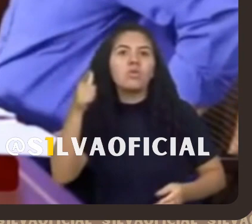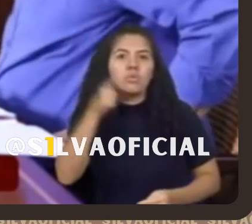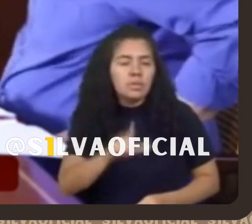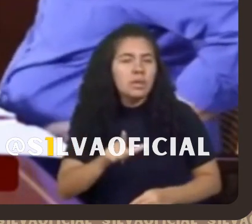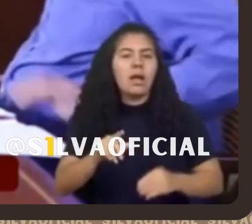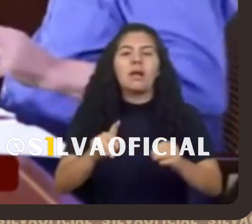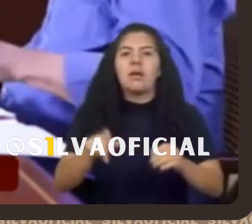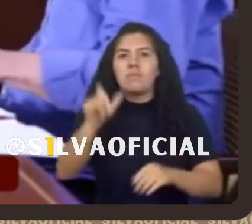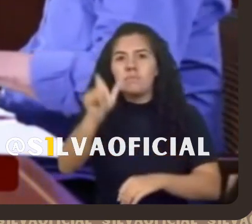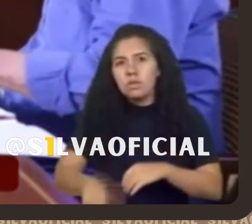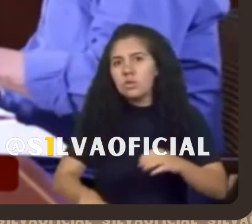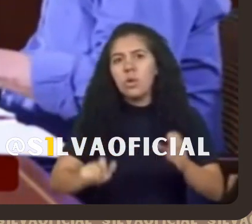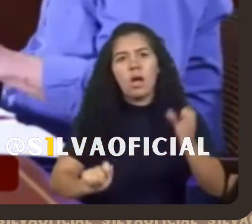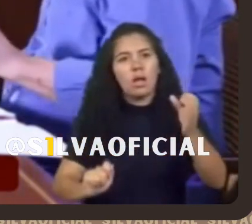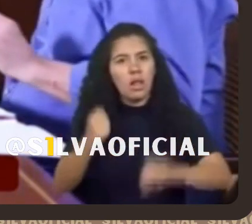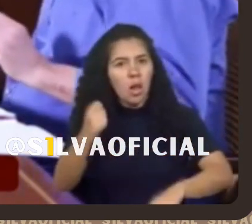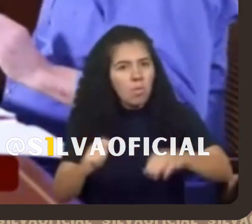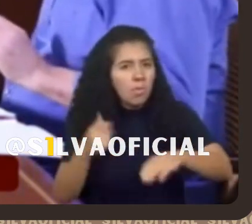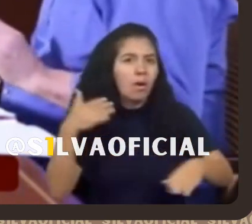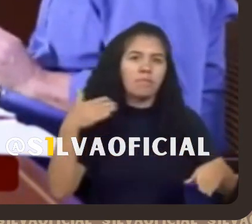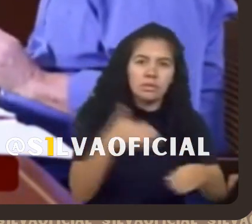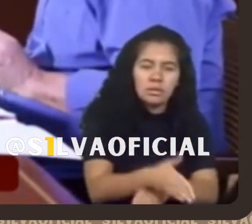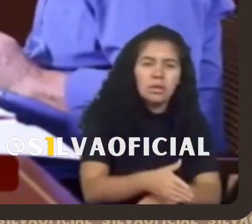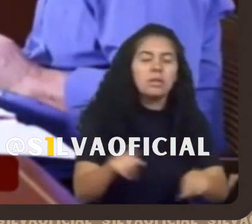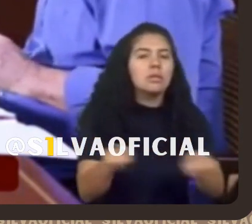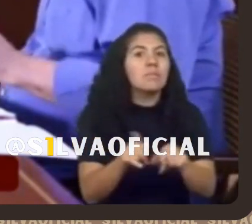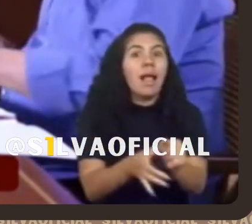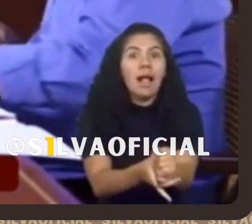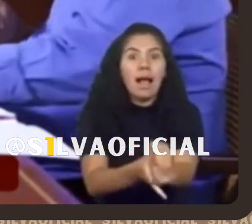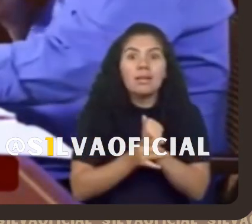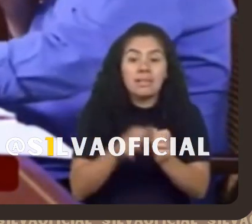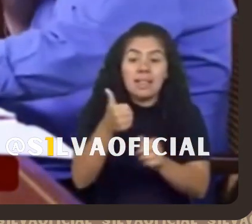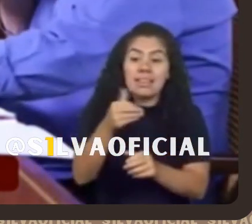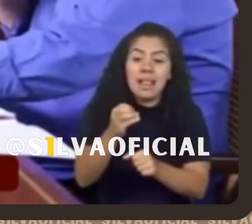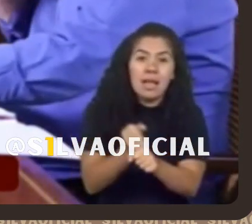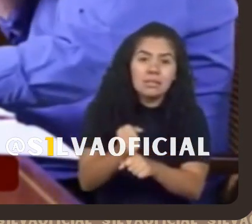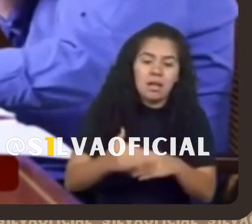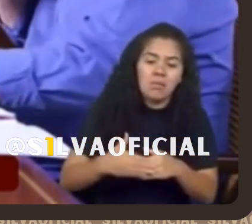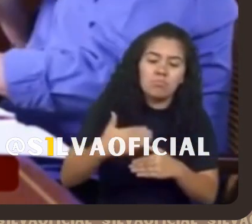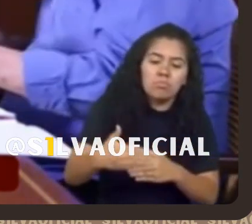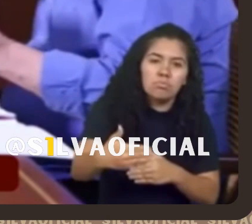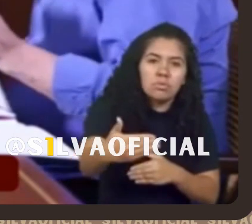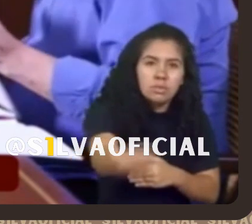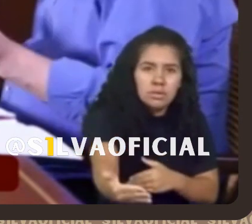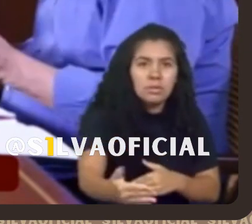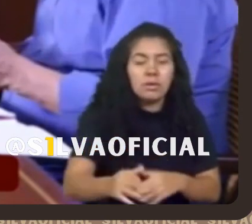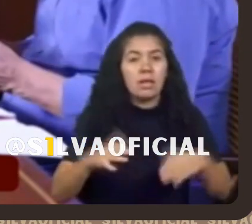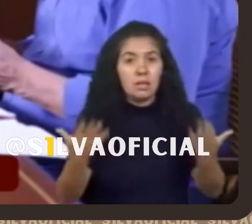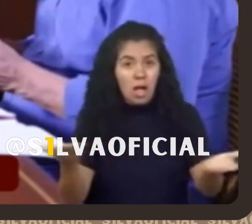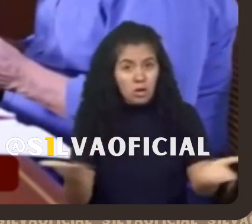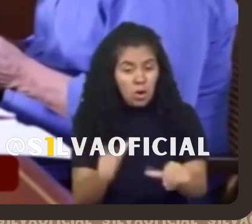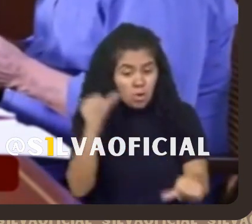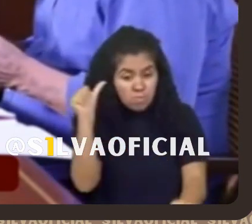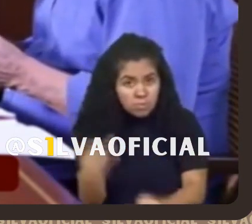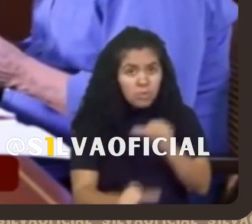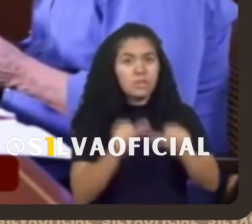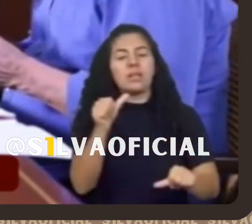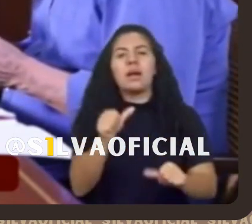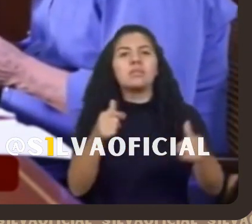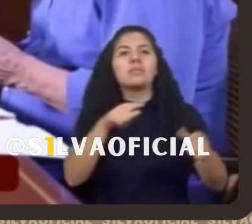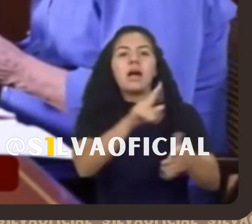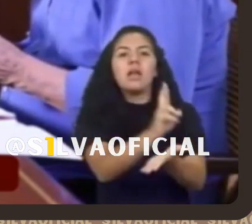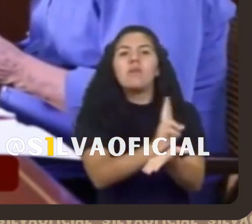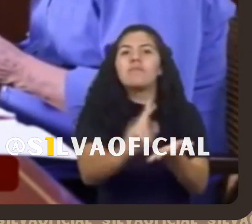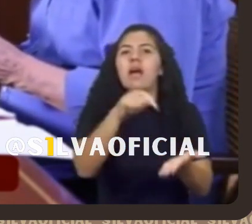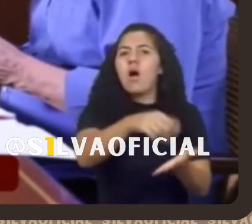seja e garantir aí nos próximos 10 anos que a mudança que houve na cara da Universidade hoje tem negros hoje tem indígenas hoje tem